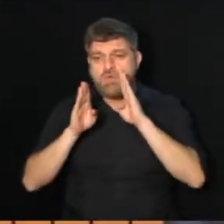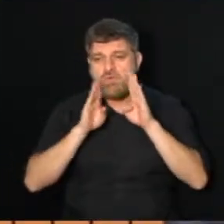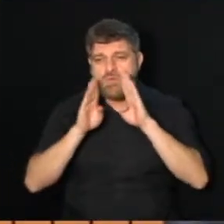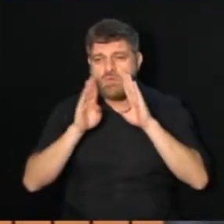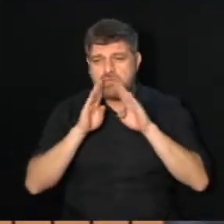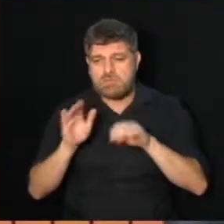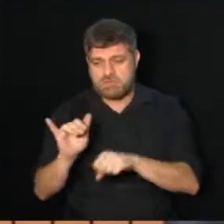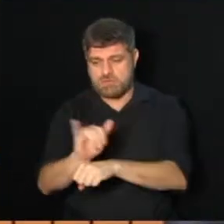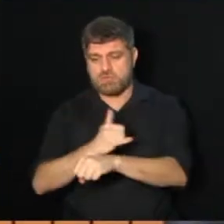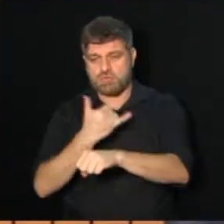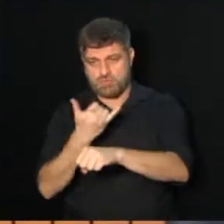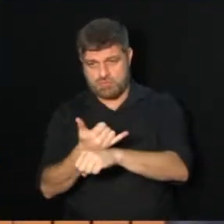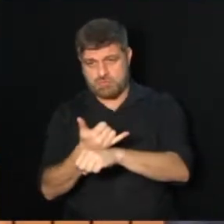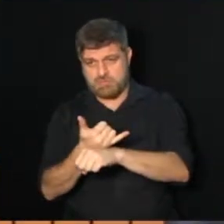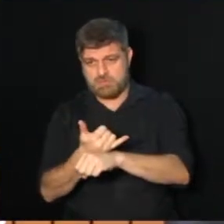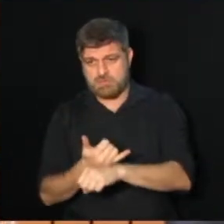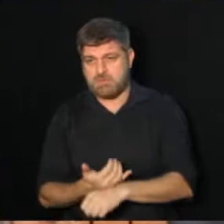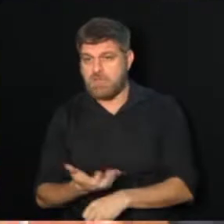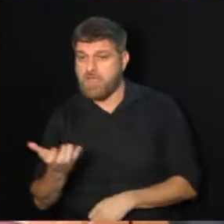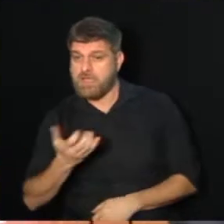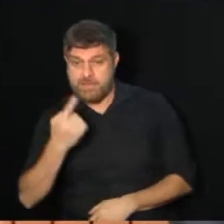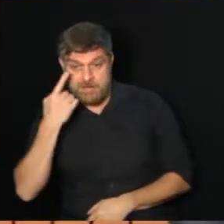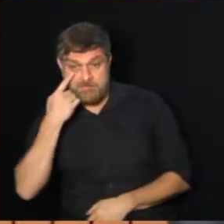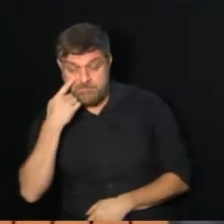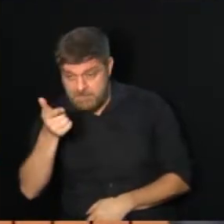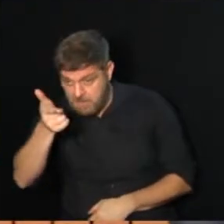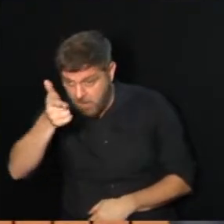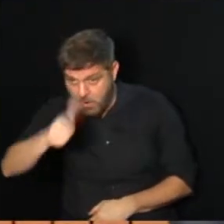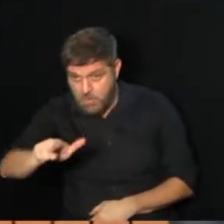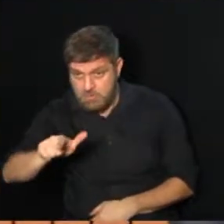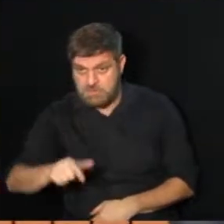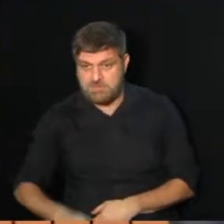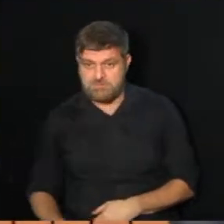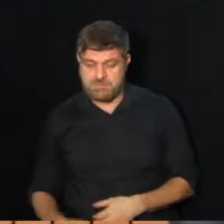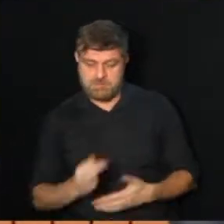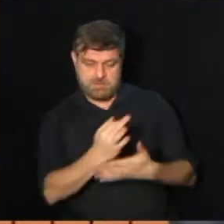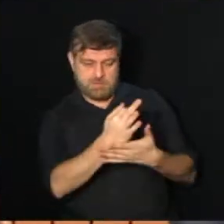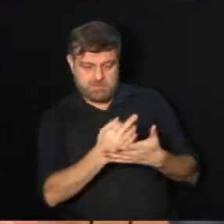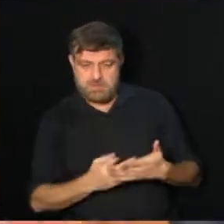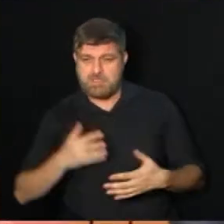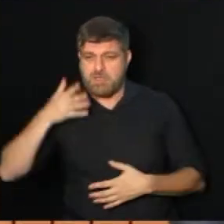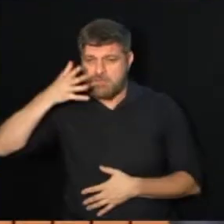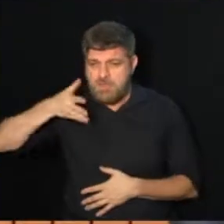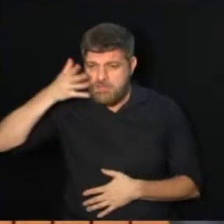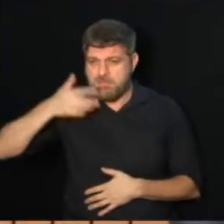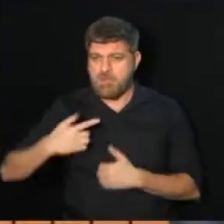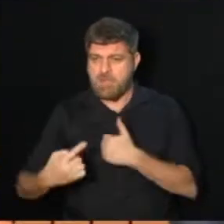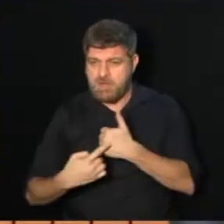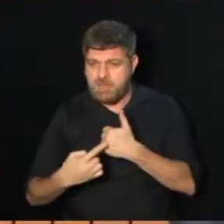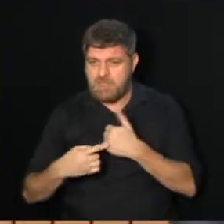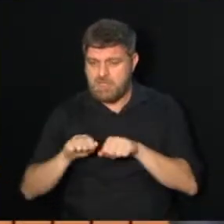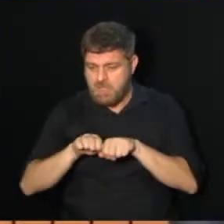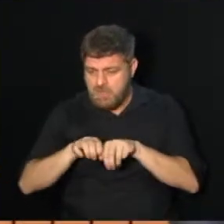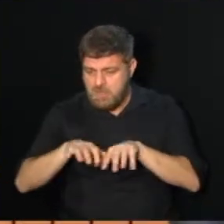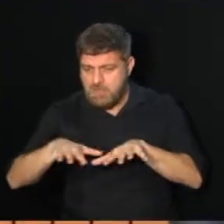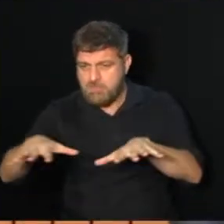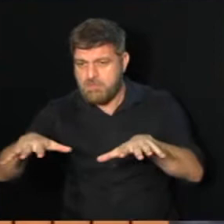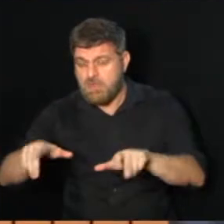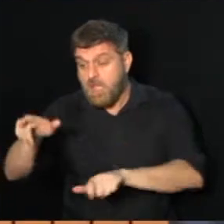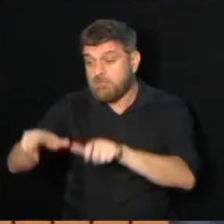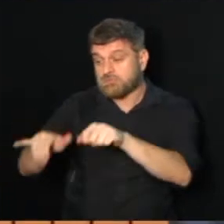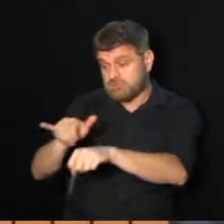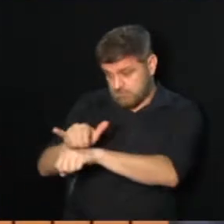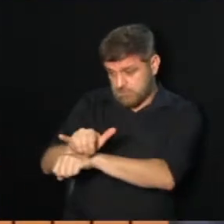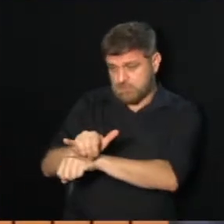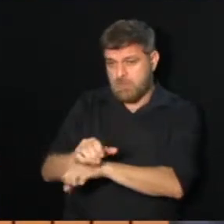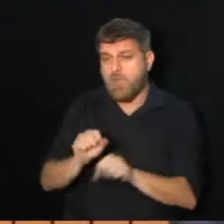e no YouTube. Então, caso alguém queira posteriormente rever a matéria ou compartilhar com alguém que, infelizmente, por algum motivo não